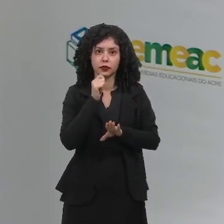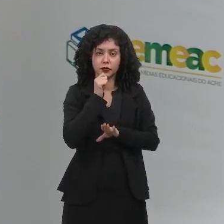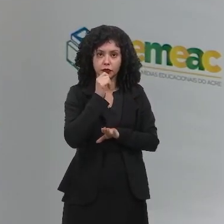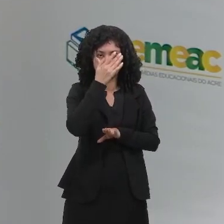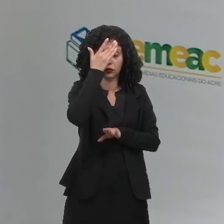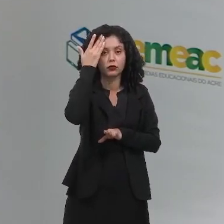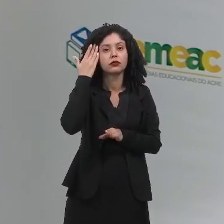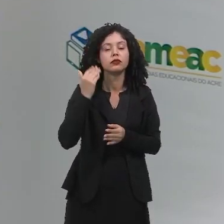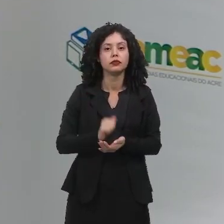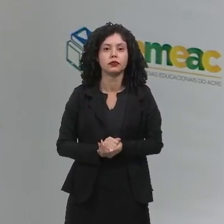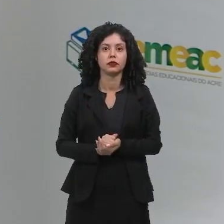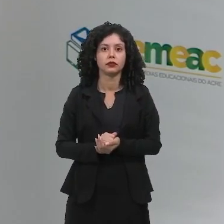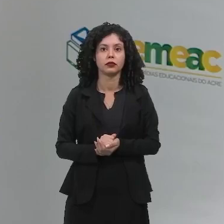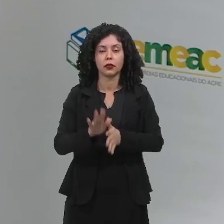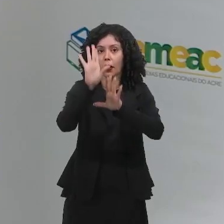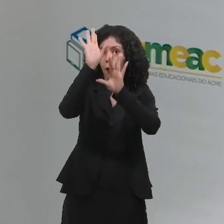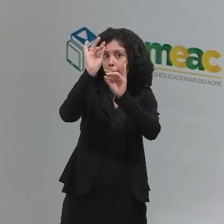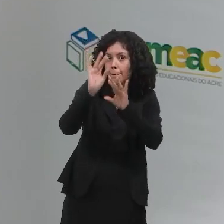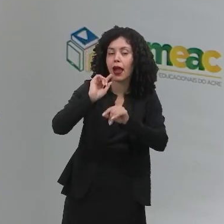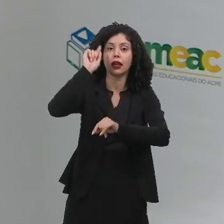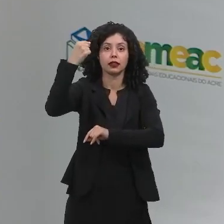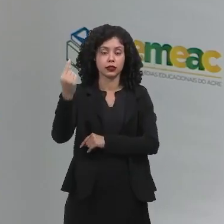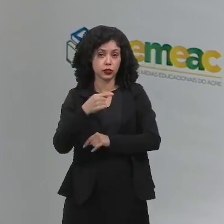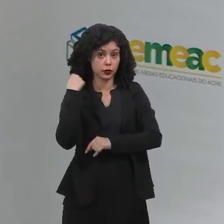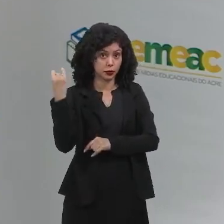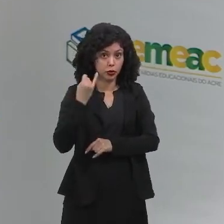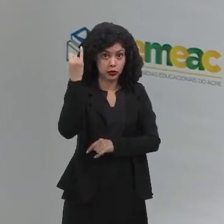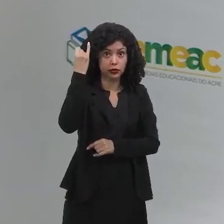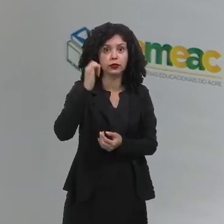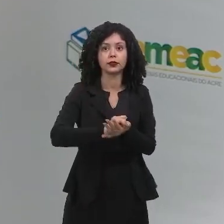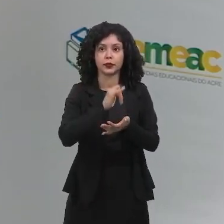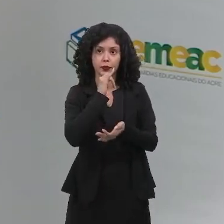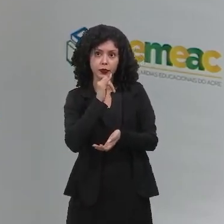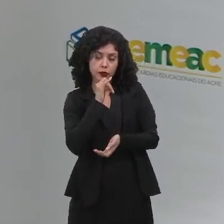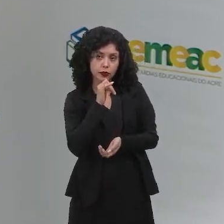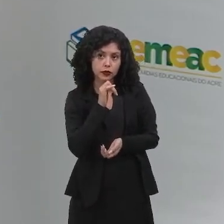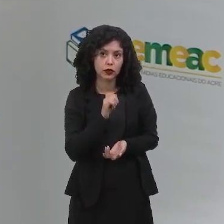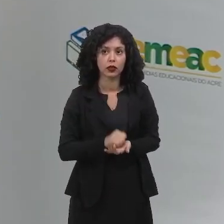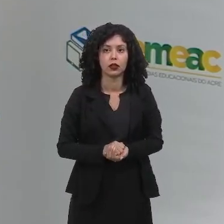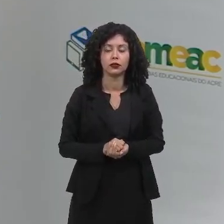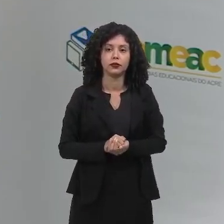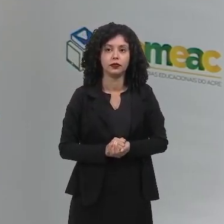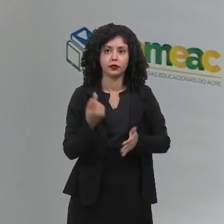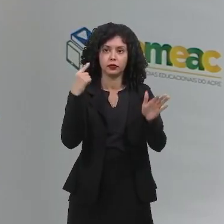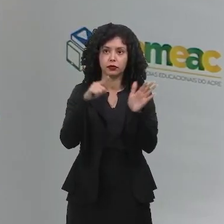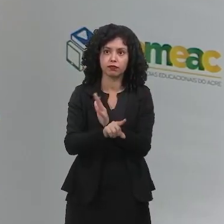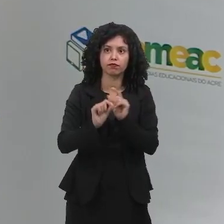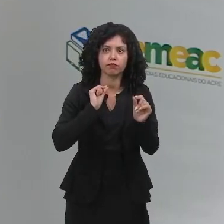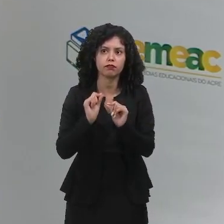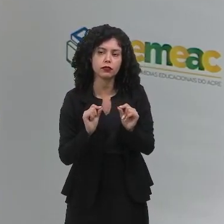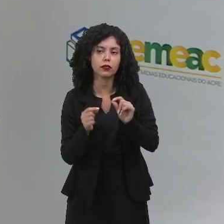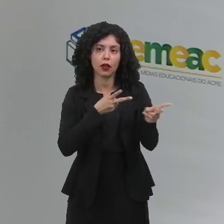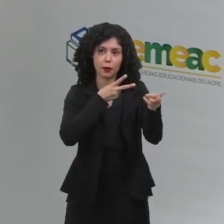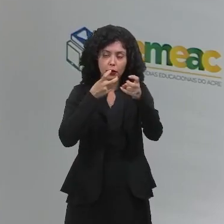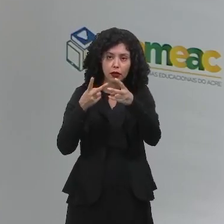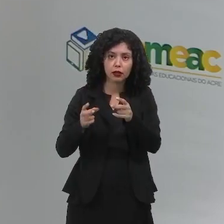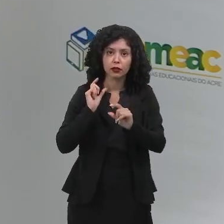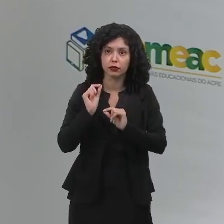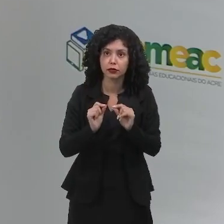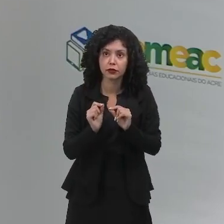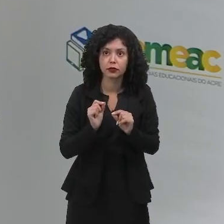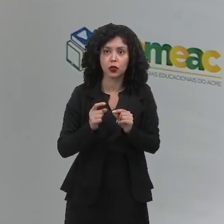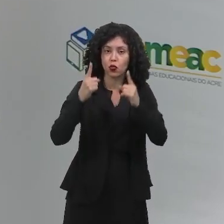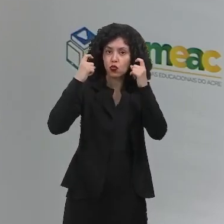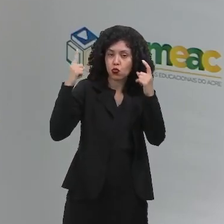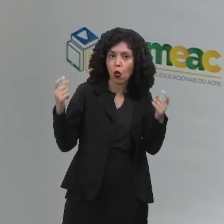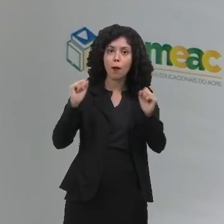na sua prova do Enem, destaca aquilo que é mais importante. Por exemplo, o que eu posso destacar aqui na minha questão? Eu observo que o som